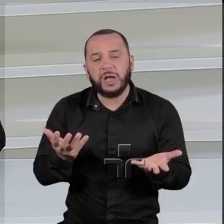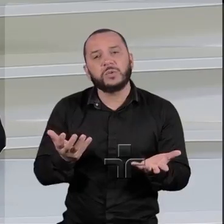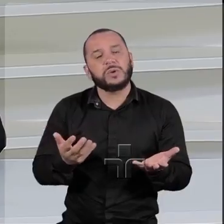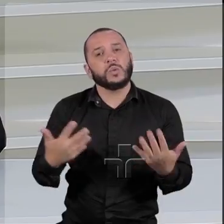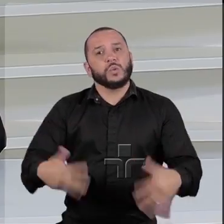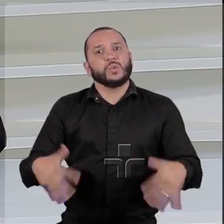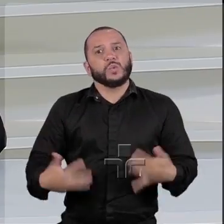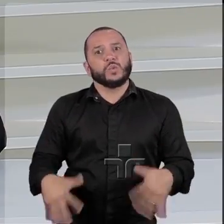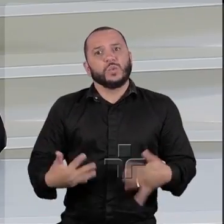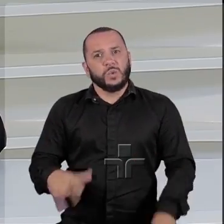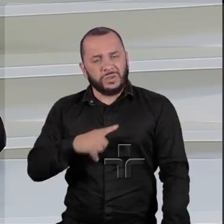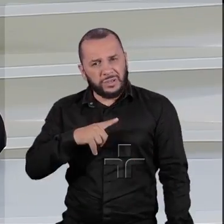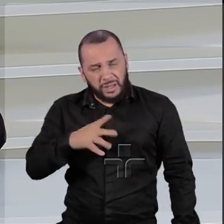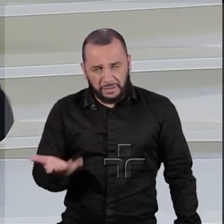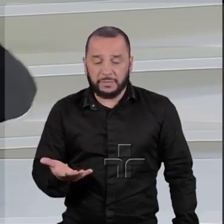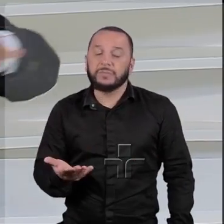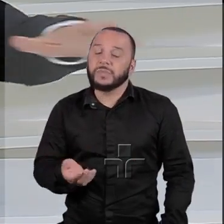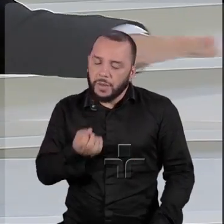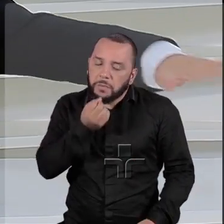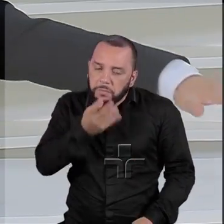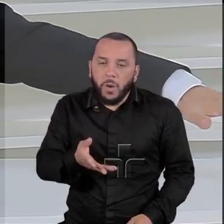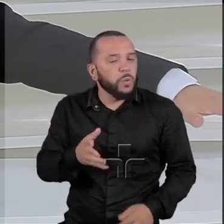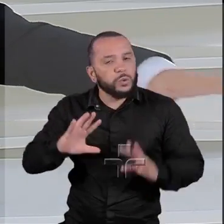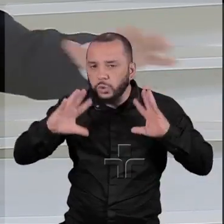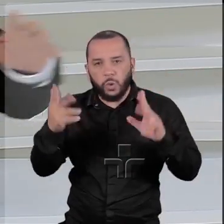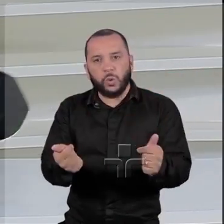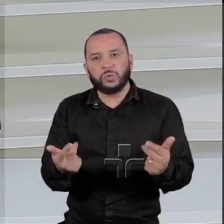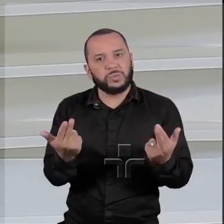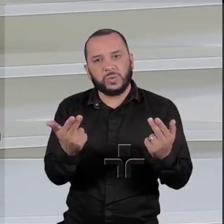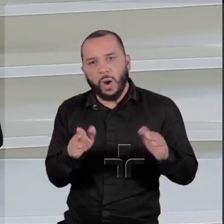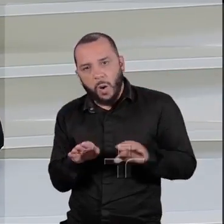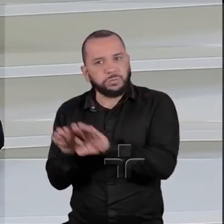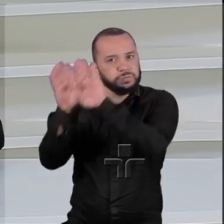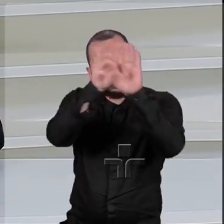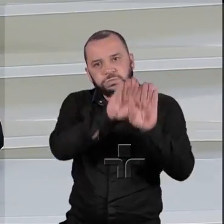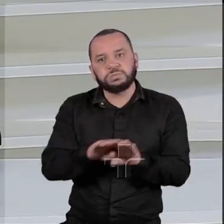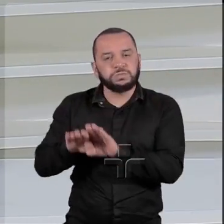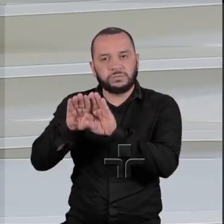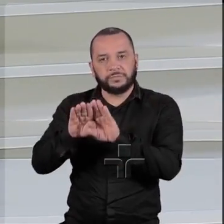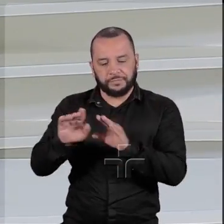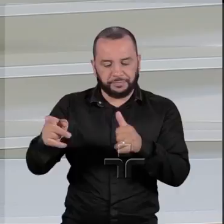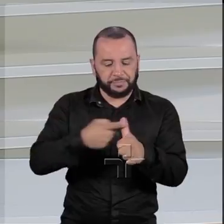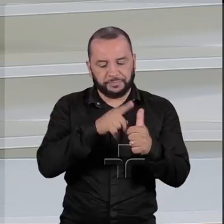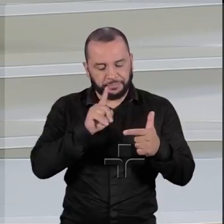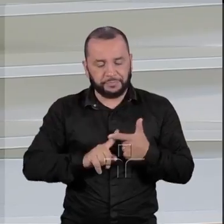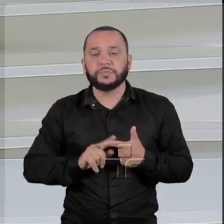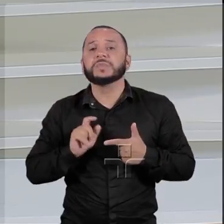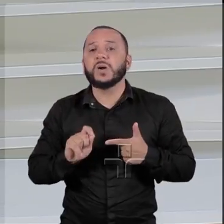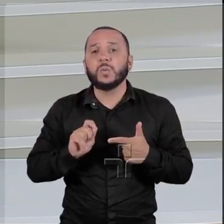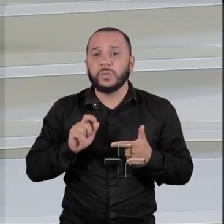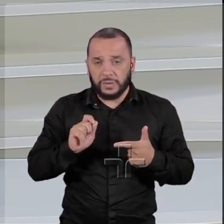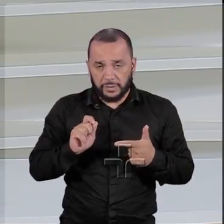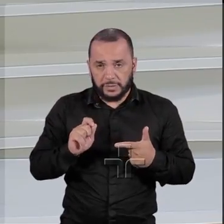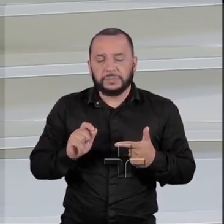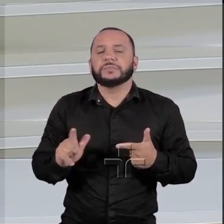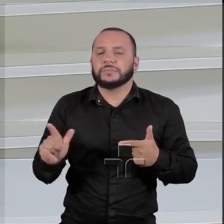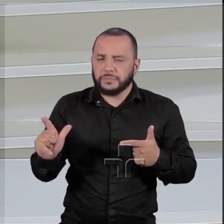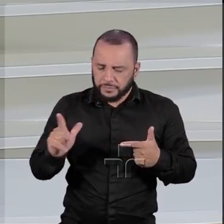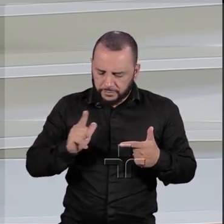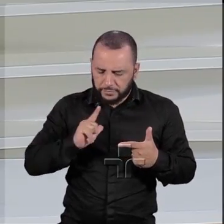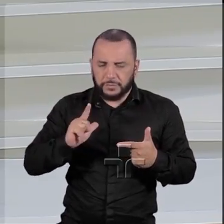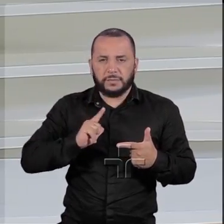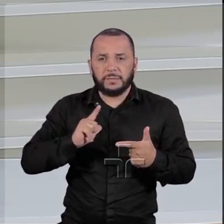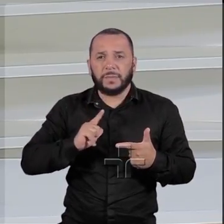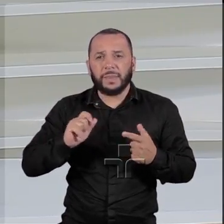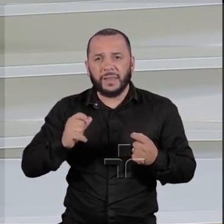Então, é um fator a favor da reforma. Está todo mundo na reforma. Número 2, há mesmo um enfrentamento